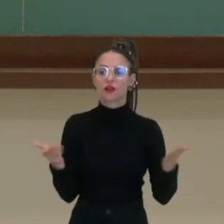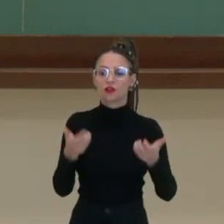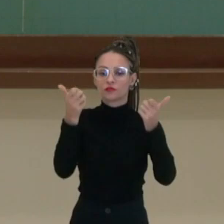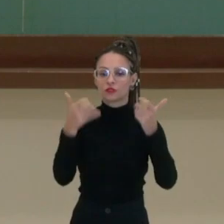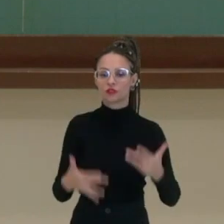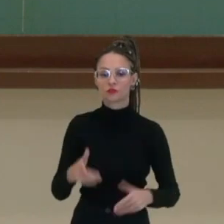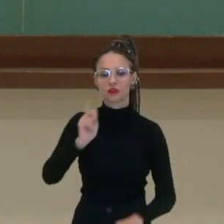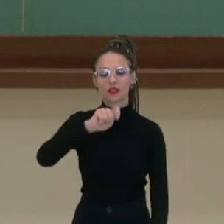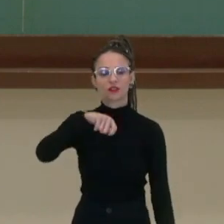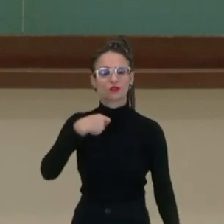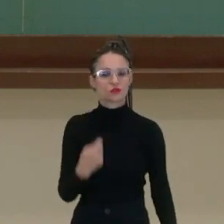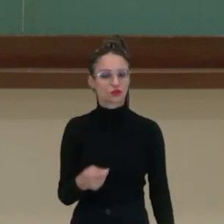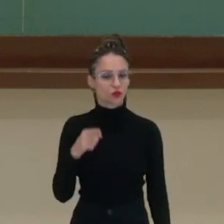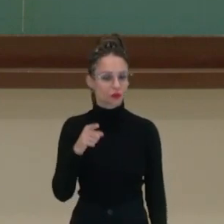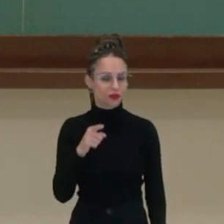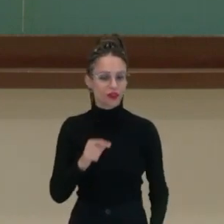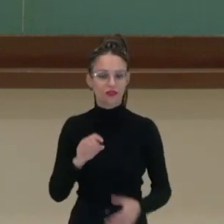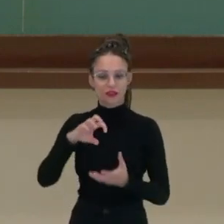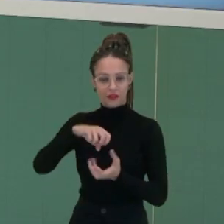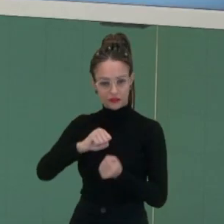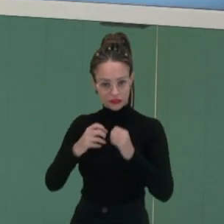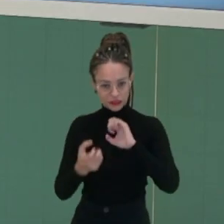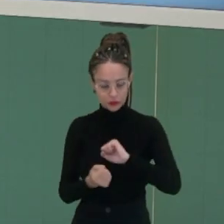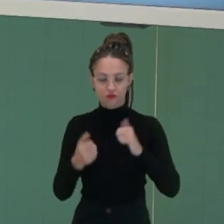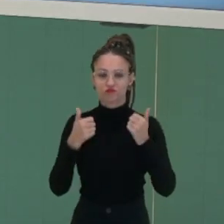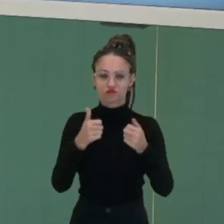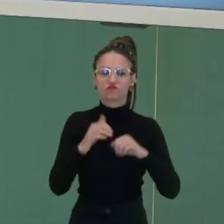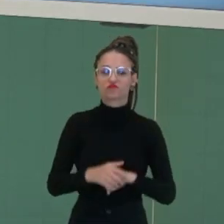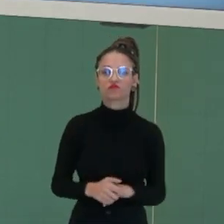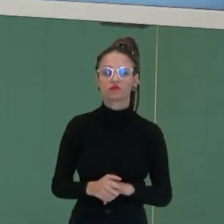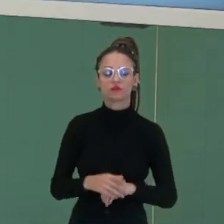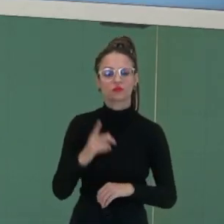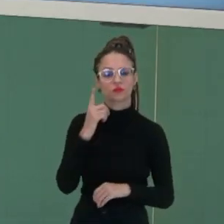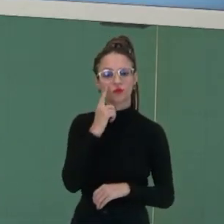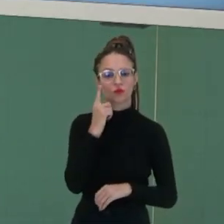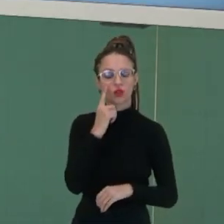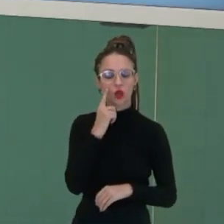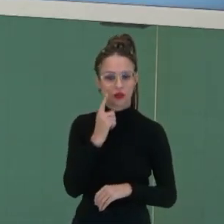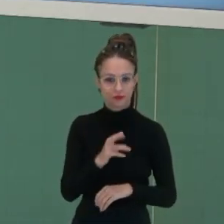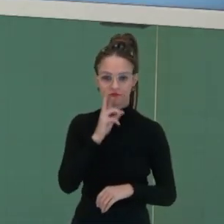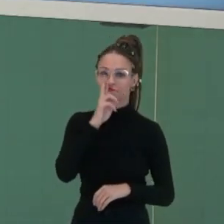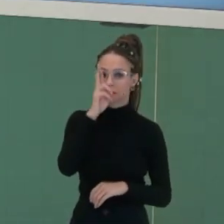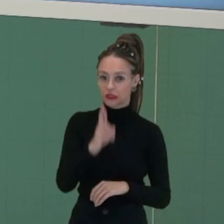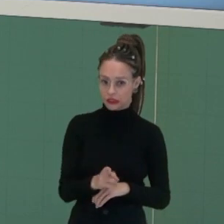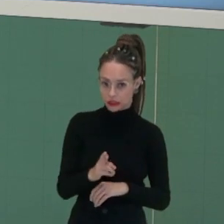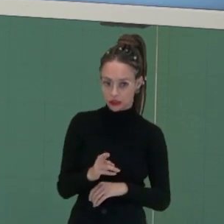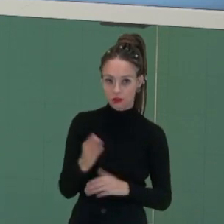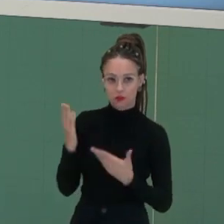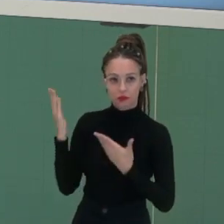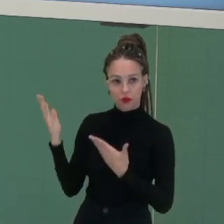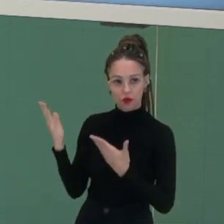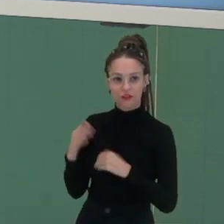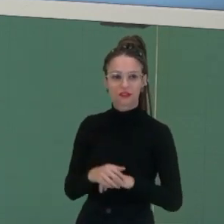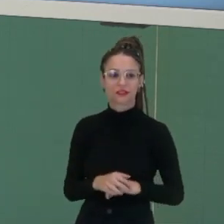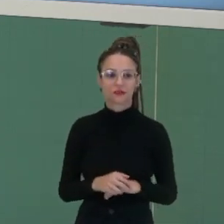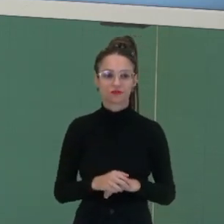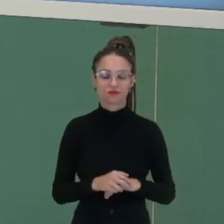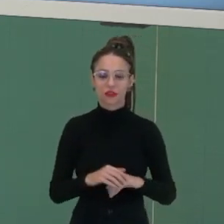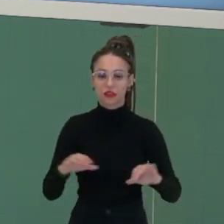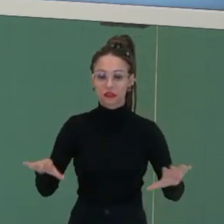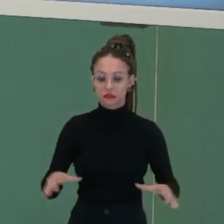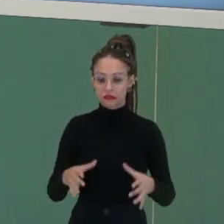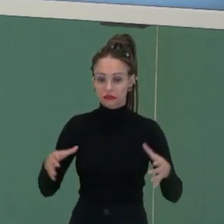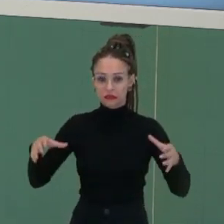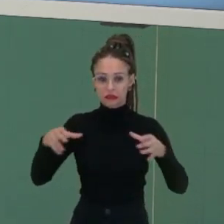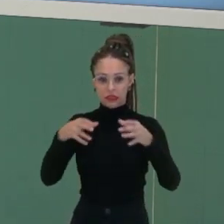desses artesãos e o que você produziu. Olha aí, ó, eu coloquei como uma resposta os cestos de vime,